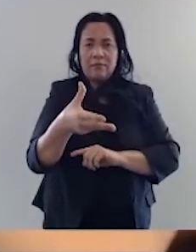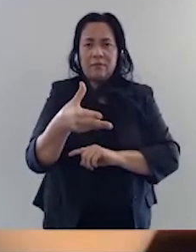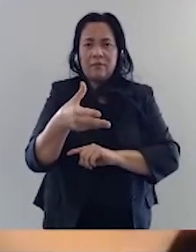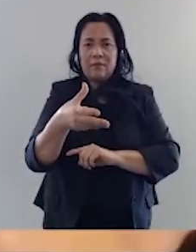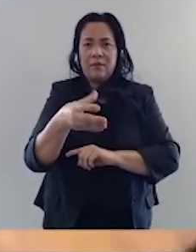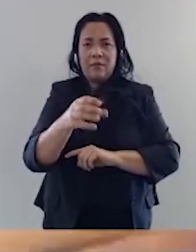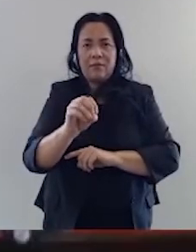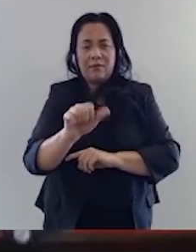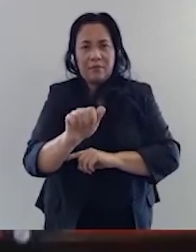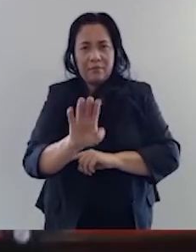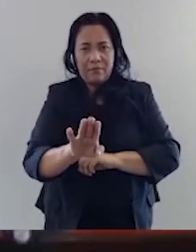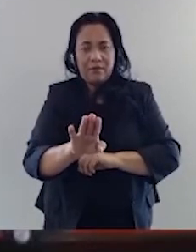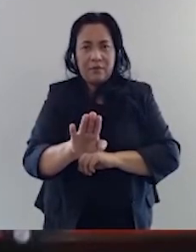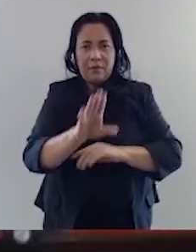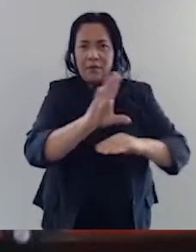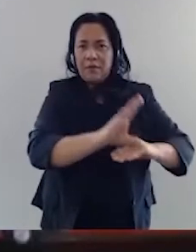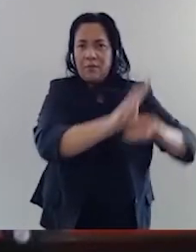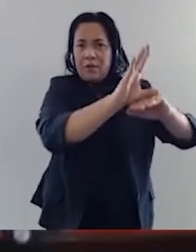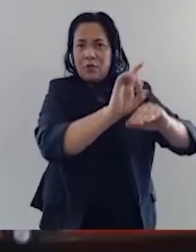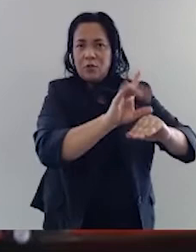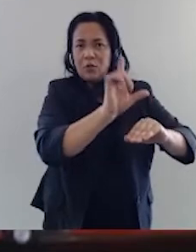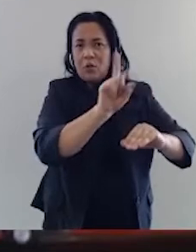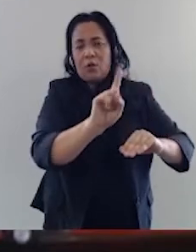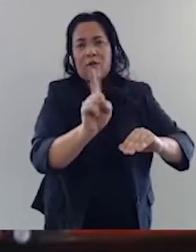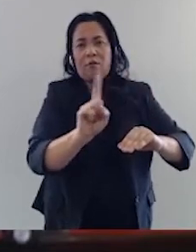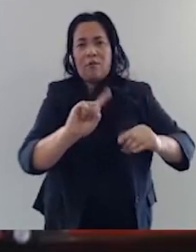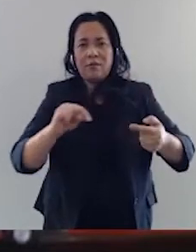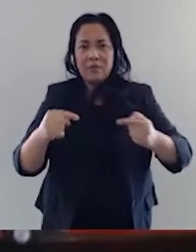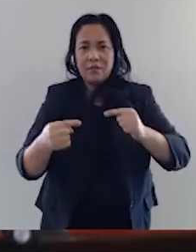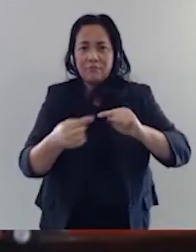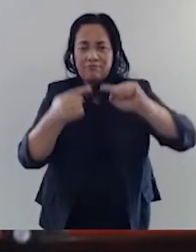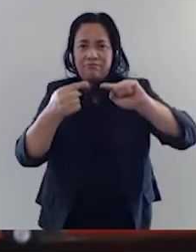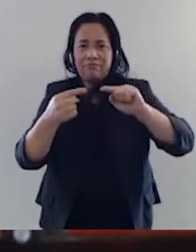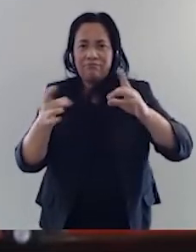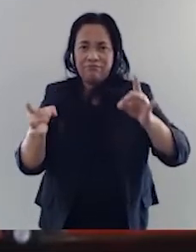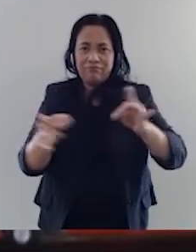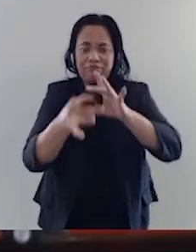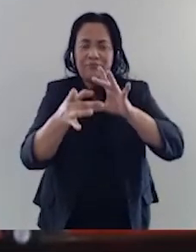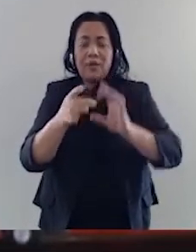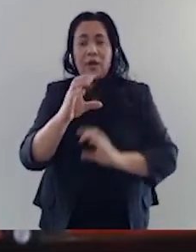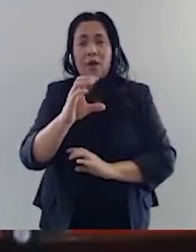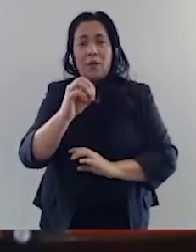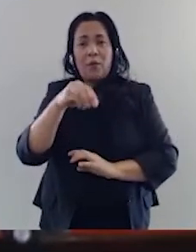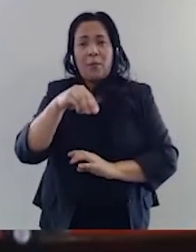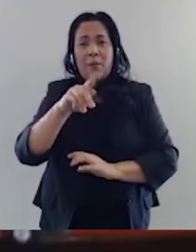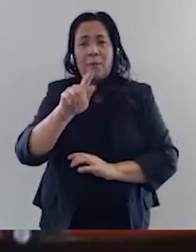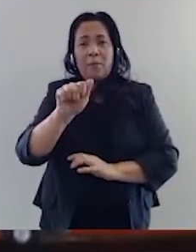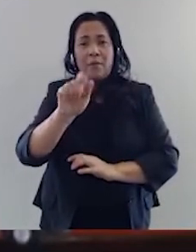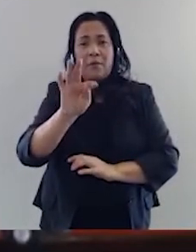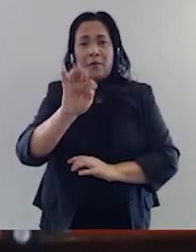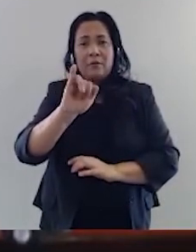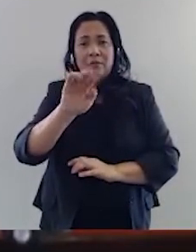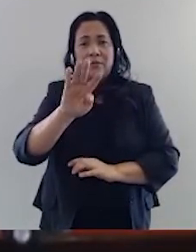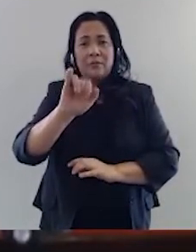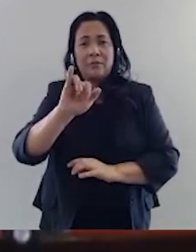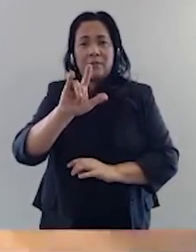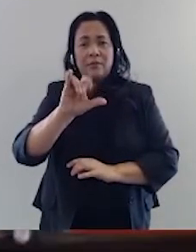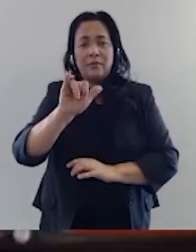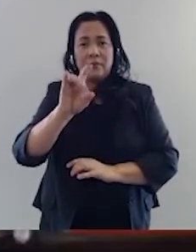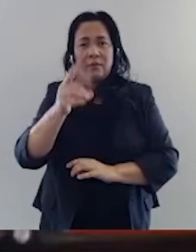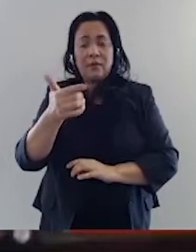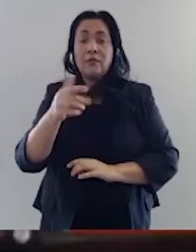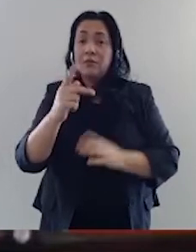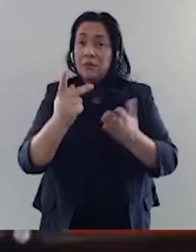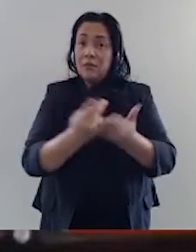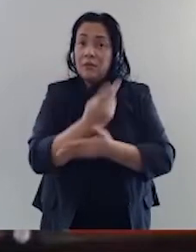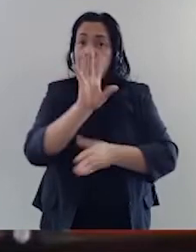de constitucionalidade, é uma questão de compatibilidade. E esse controle é feito através da